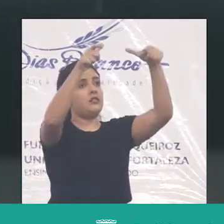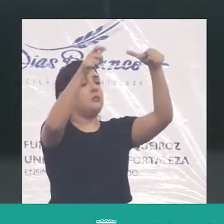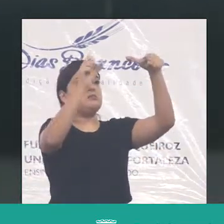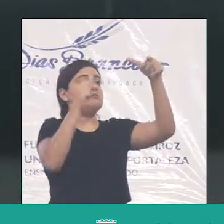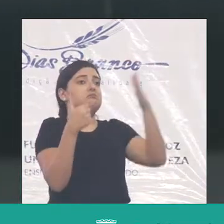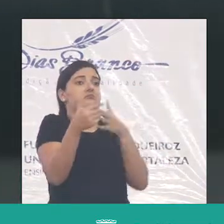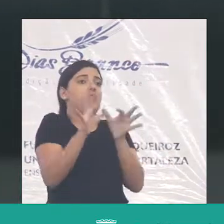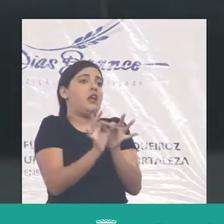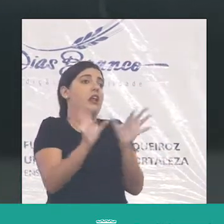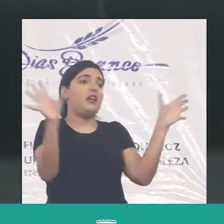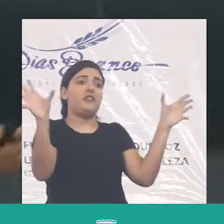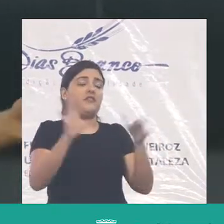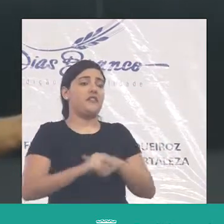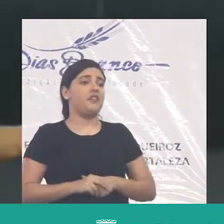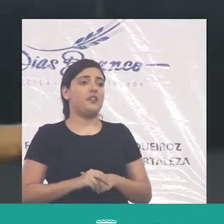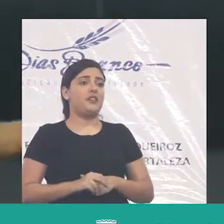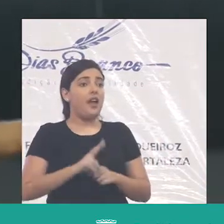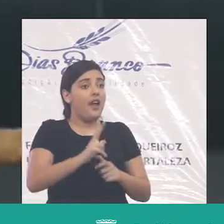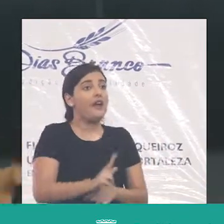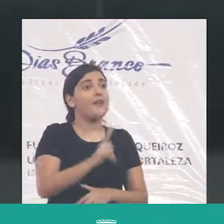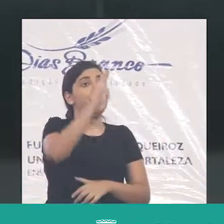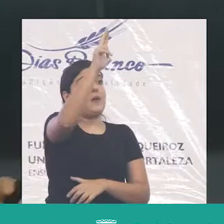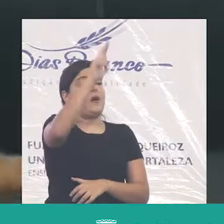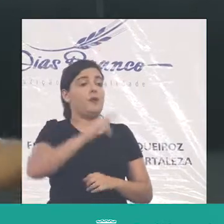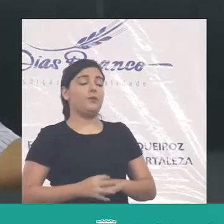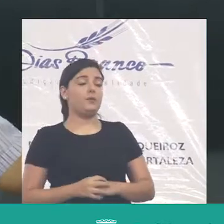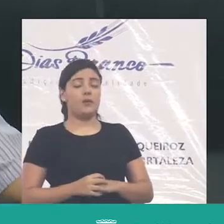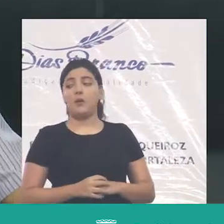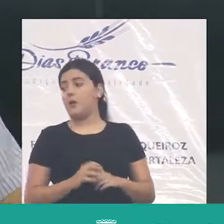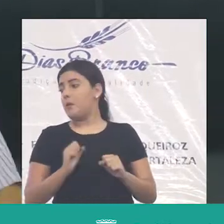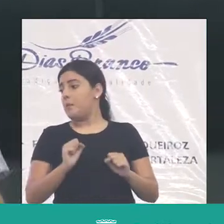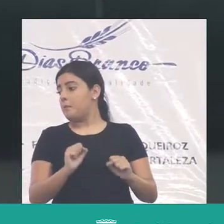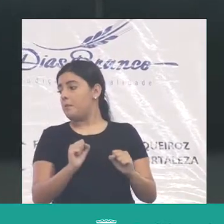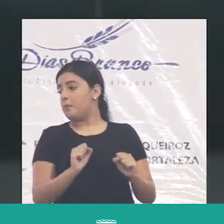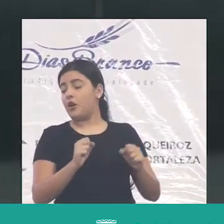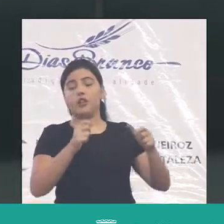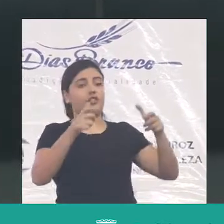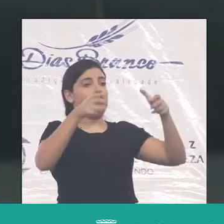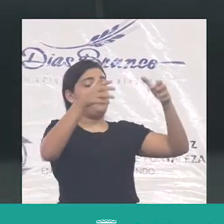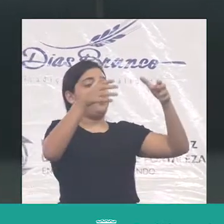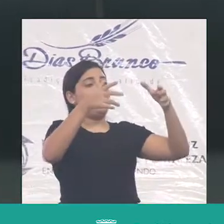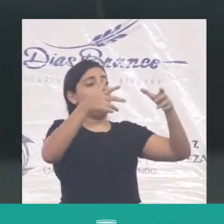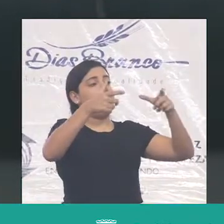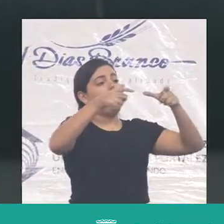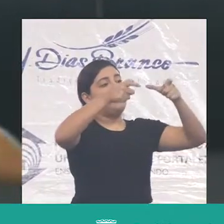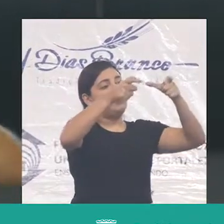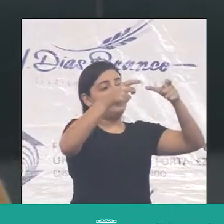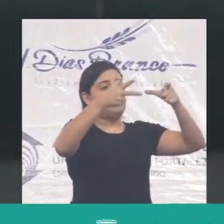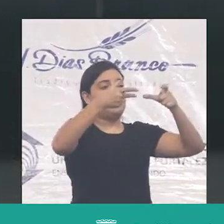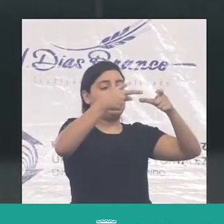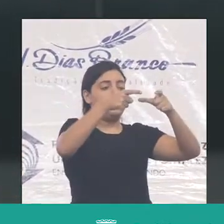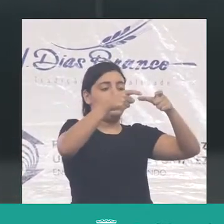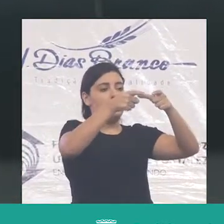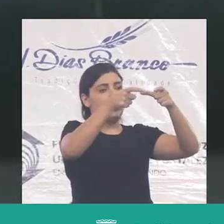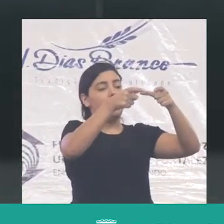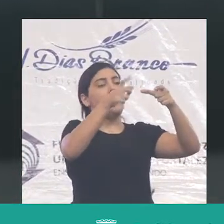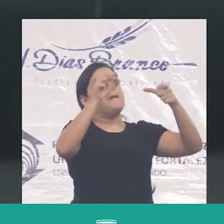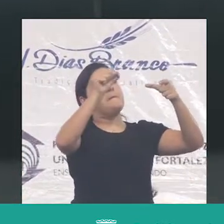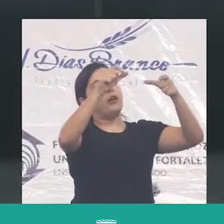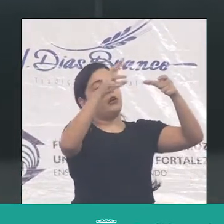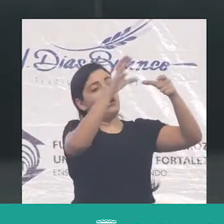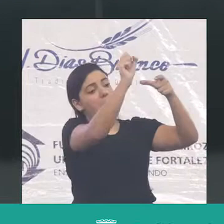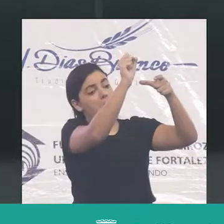não é não? As 2 não são iguais? Então tanto faz eu calcular uma, como eu calcular a outra. Se eu calcular a de